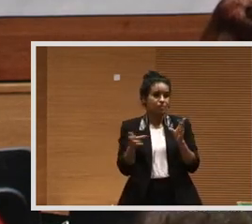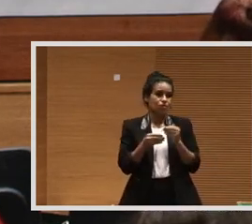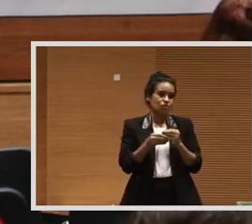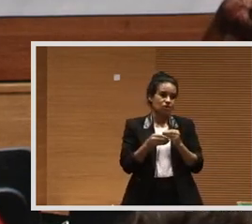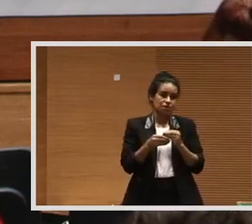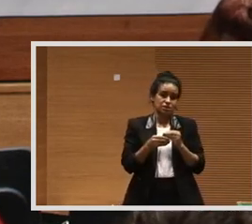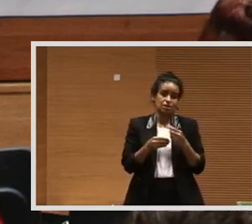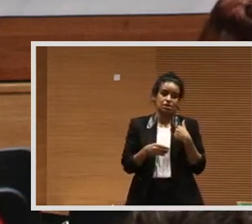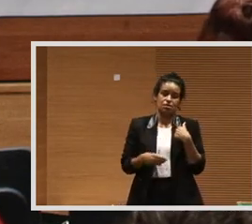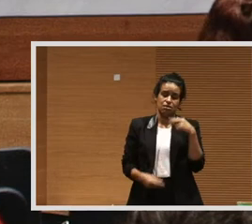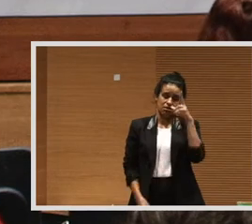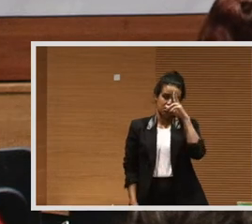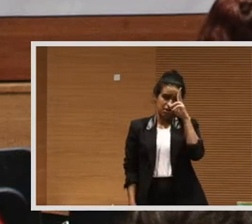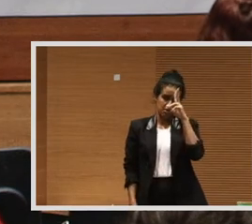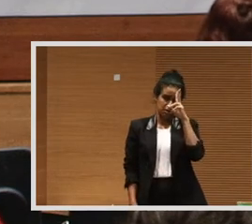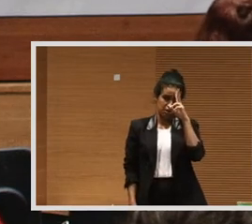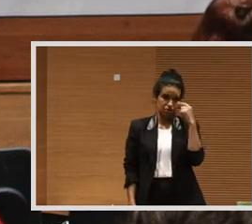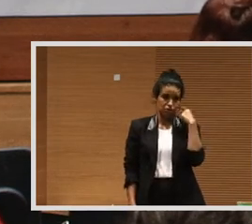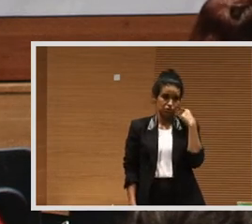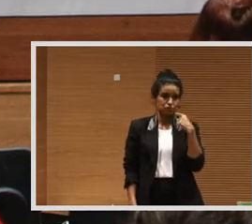de um surdo que eu conheci.